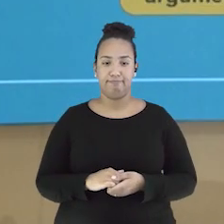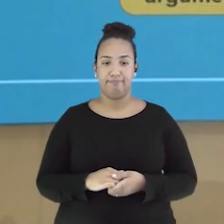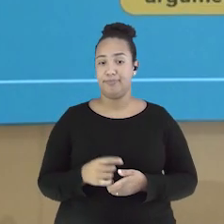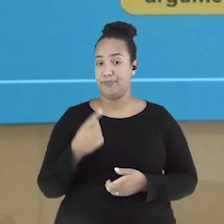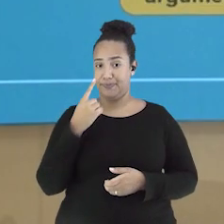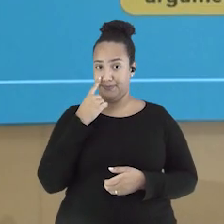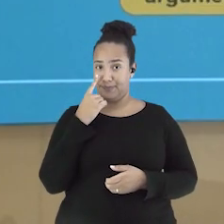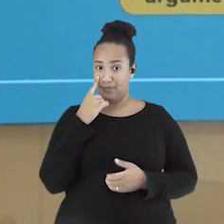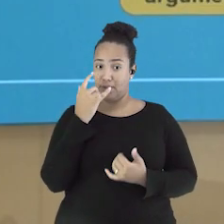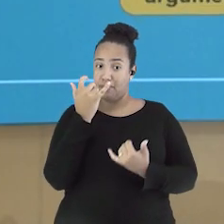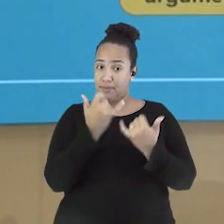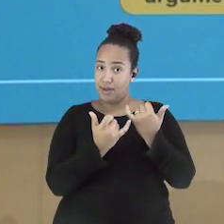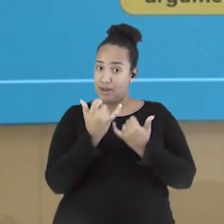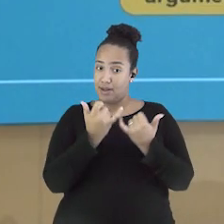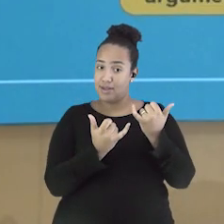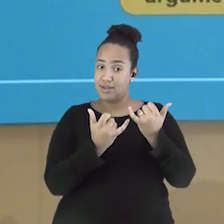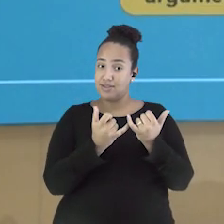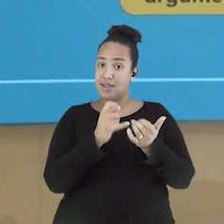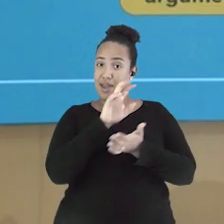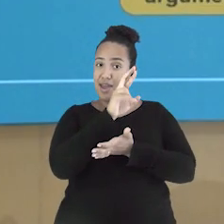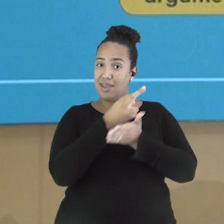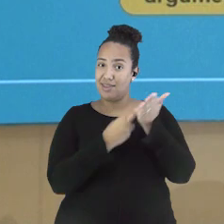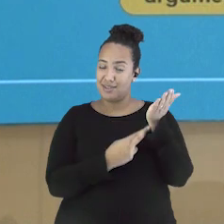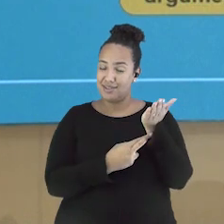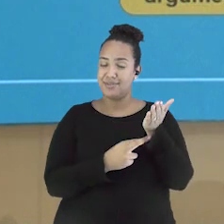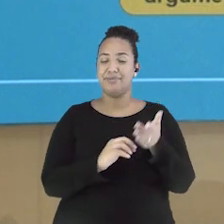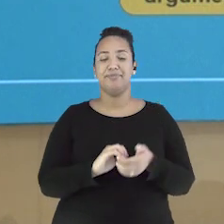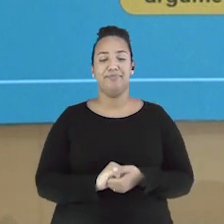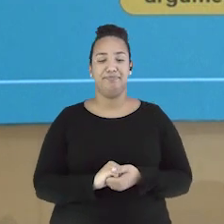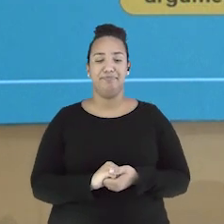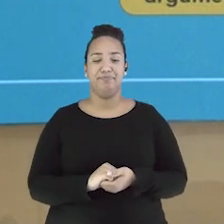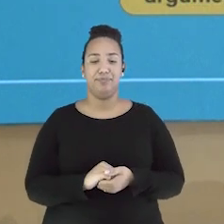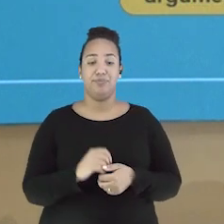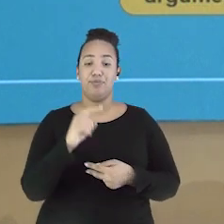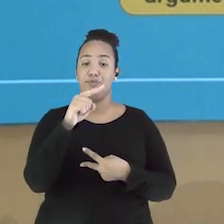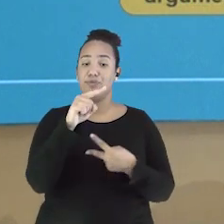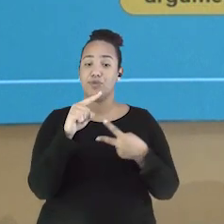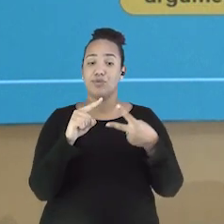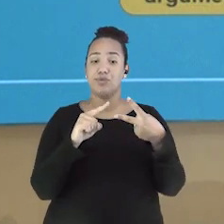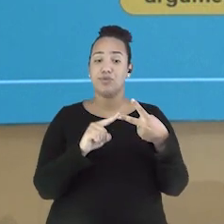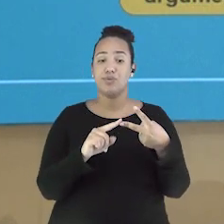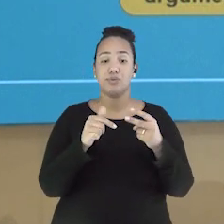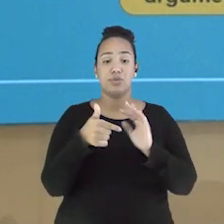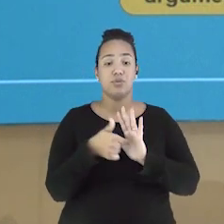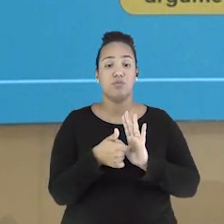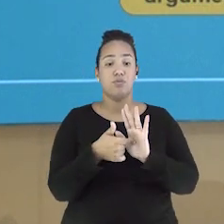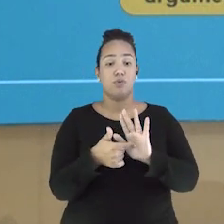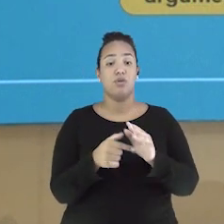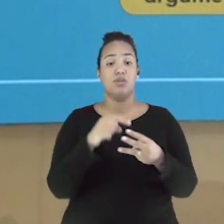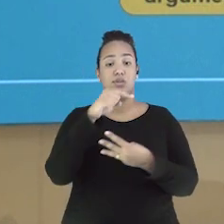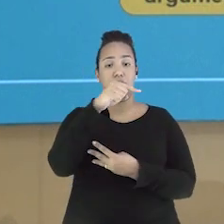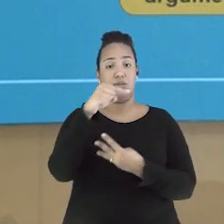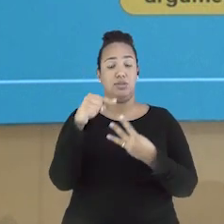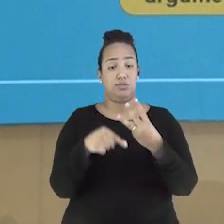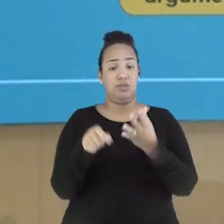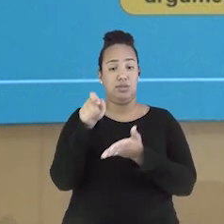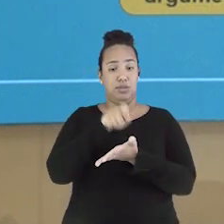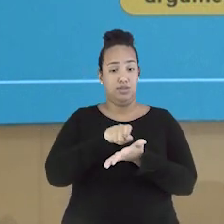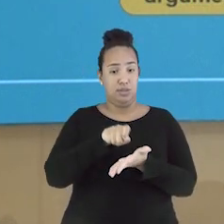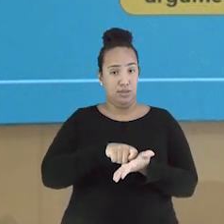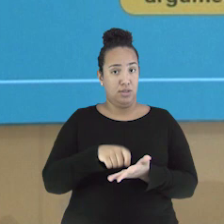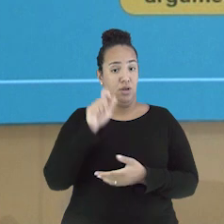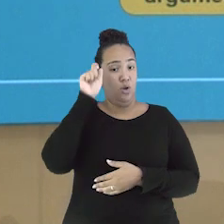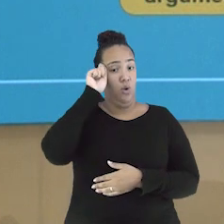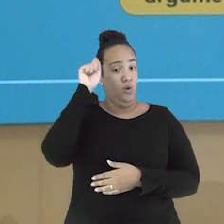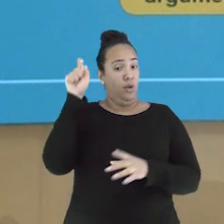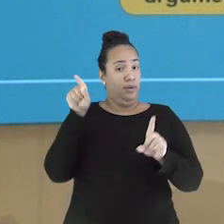se assemelha a uma redação dissertativa argumentativa? Tanto um quanto a outra, o texto apresenta 3 fases de escrita, e